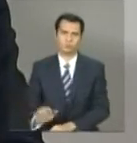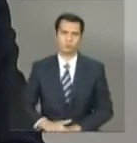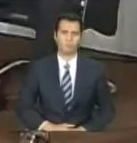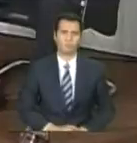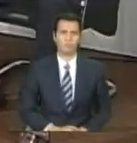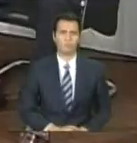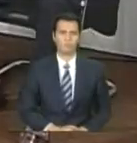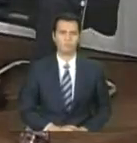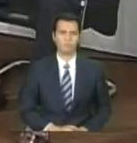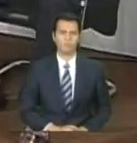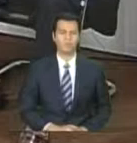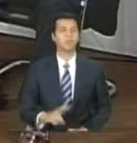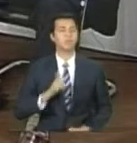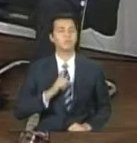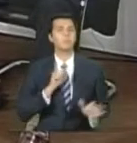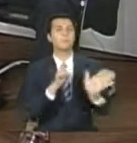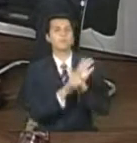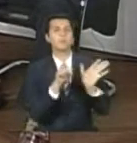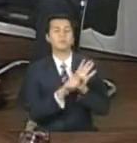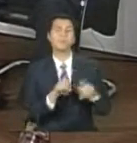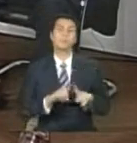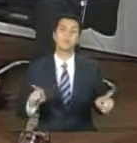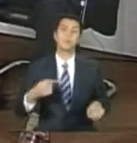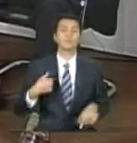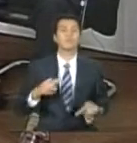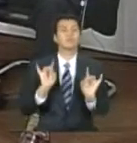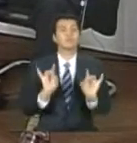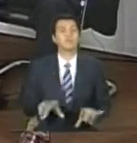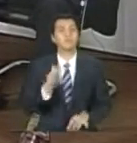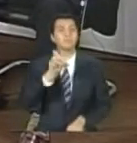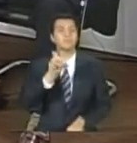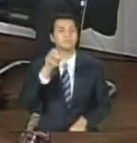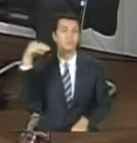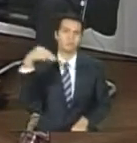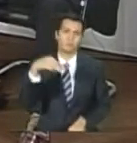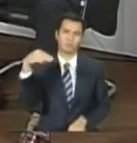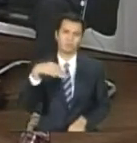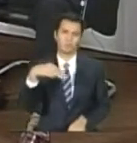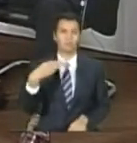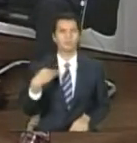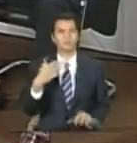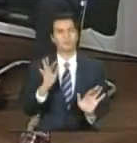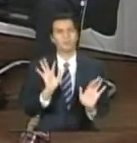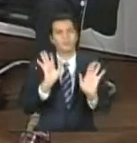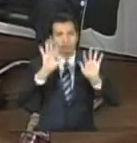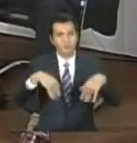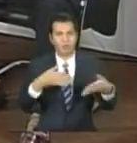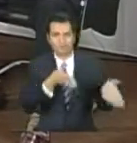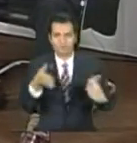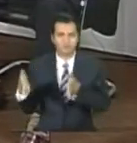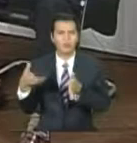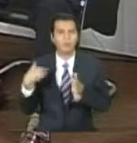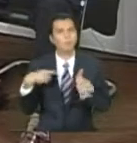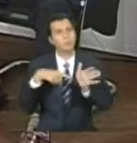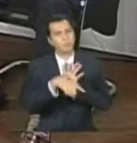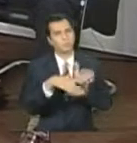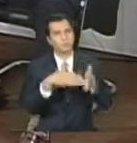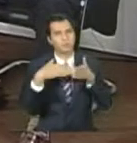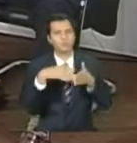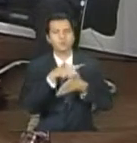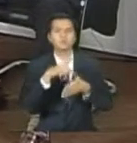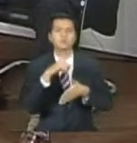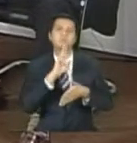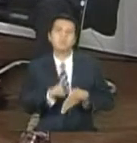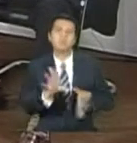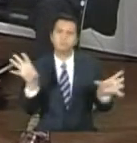Bom, eu tenho aqui mais algumas perguntas, mas eu só tenho 5 minutos para a gente encerrar esse bloco. Então, eu gostaria que as perguntas, que as respostas fossem mais sucintas,